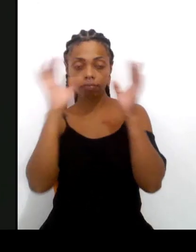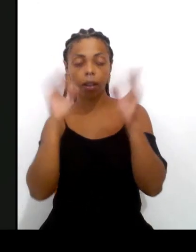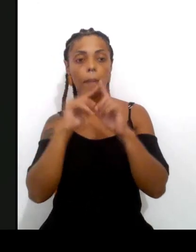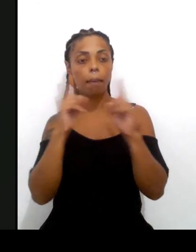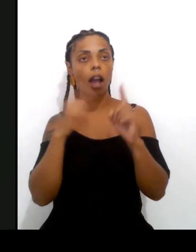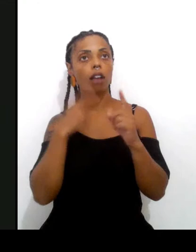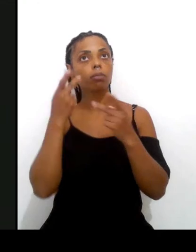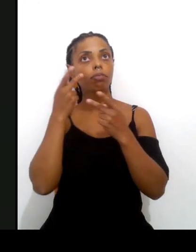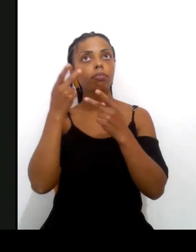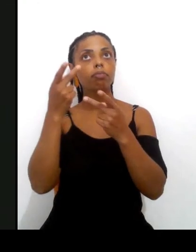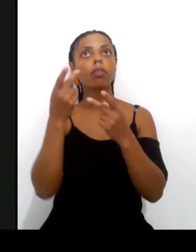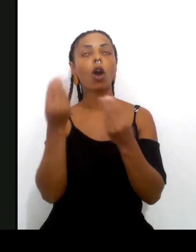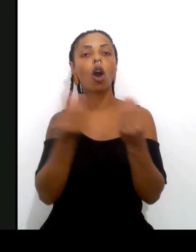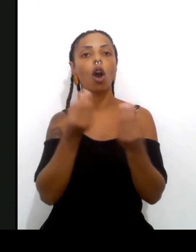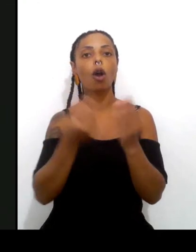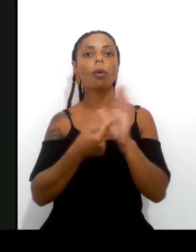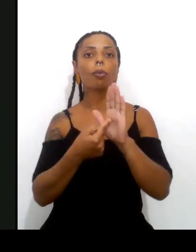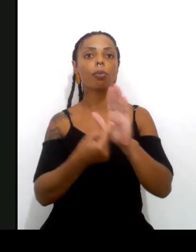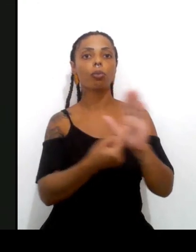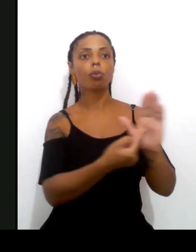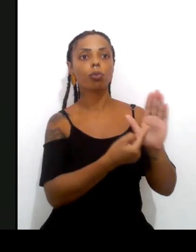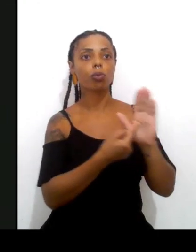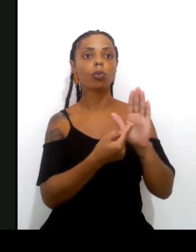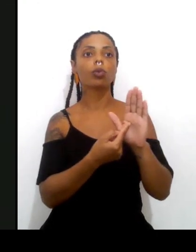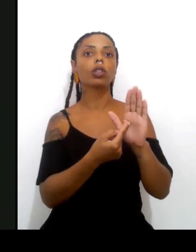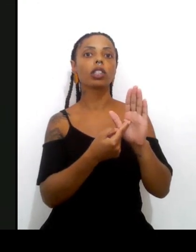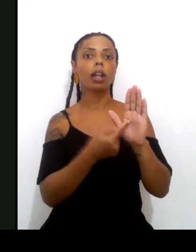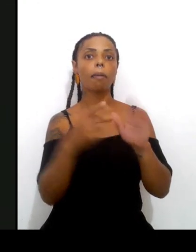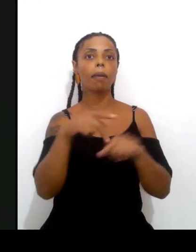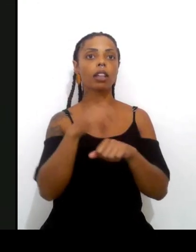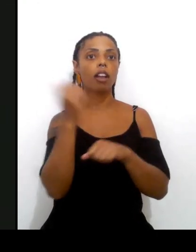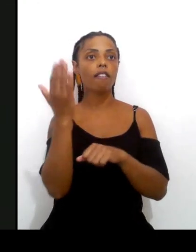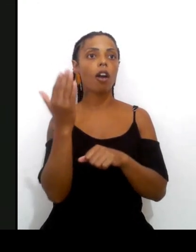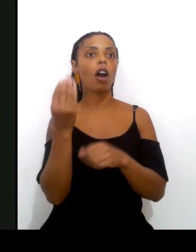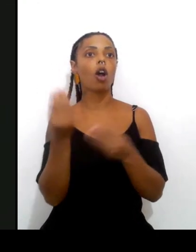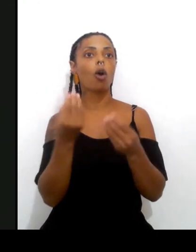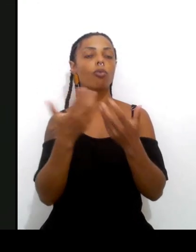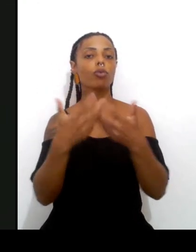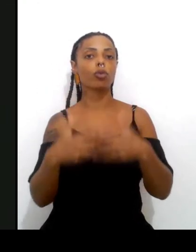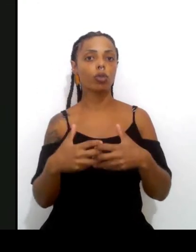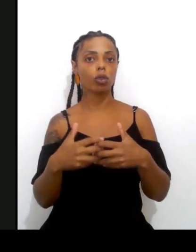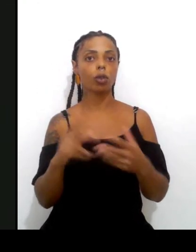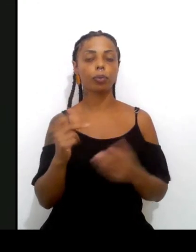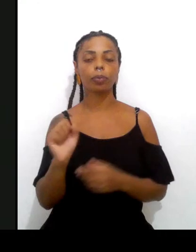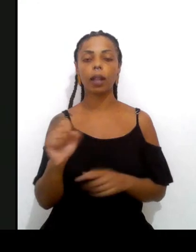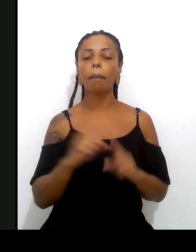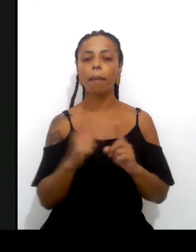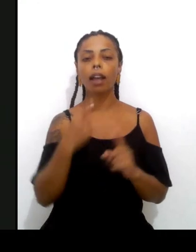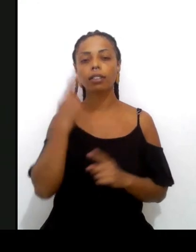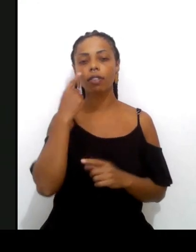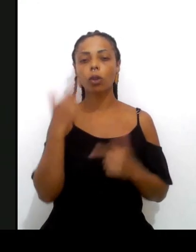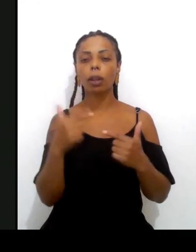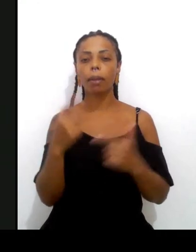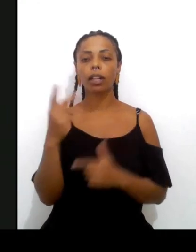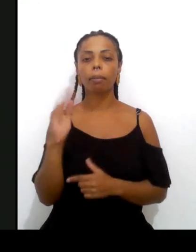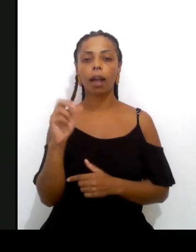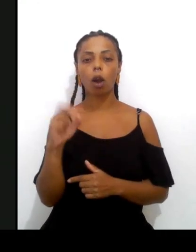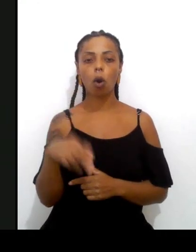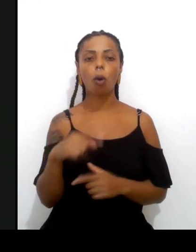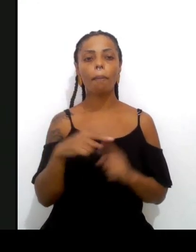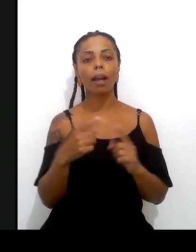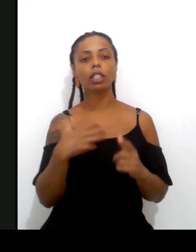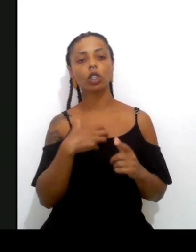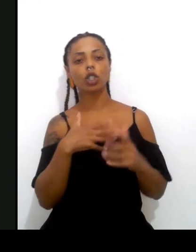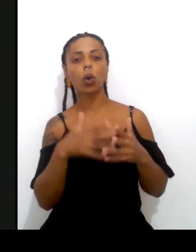é necessário ver as viagens internacionais de bacon através dessa lente complicada como algo que está conectado